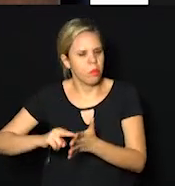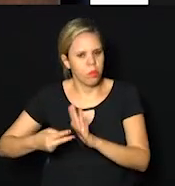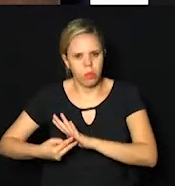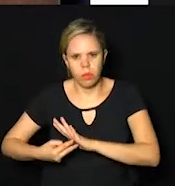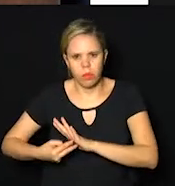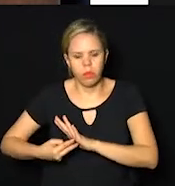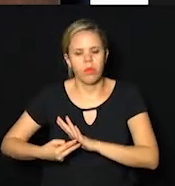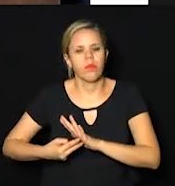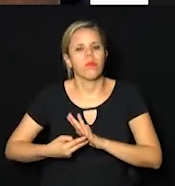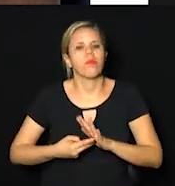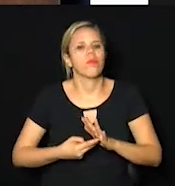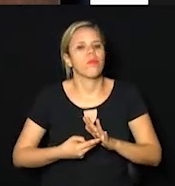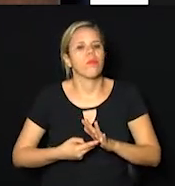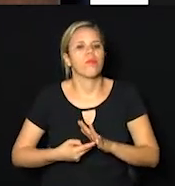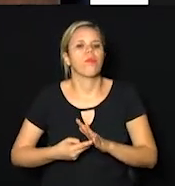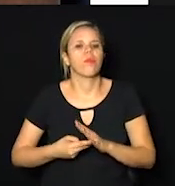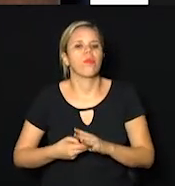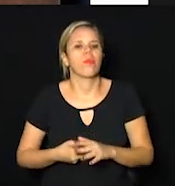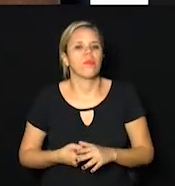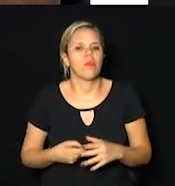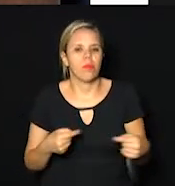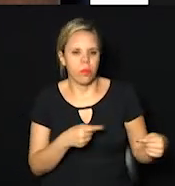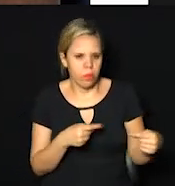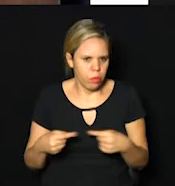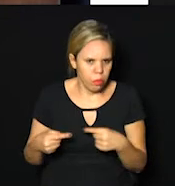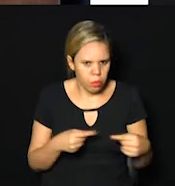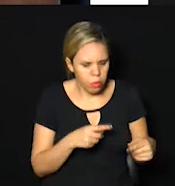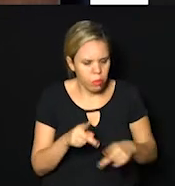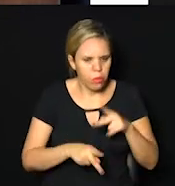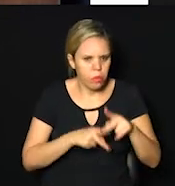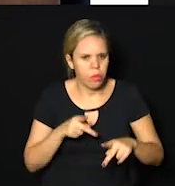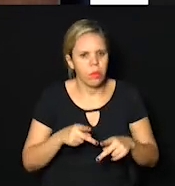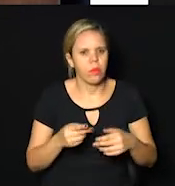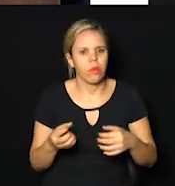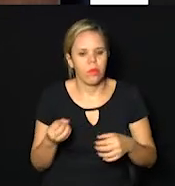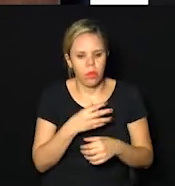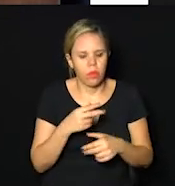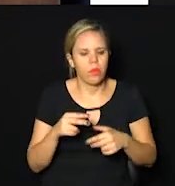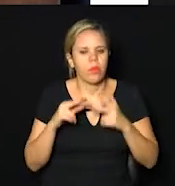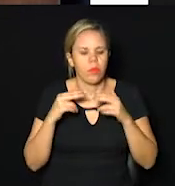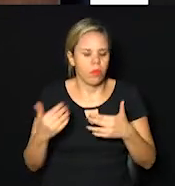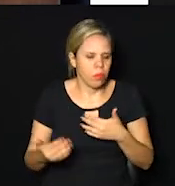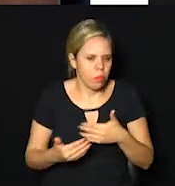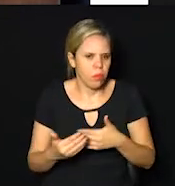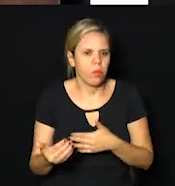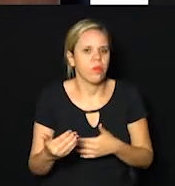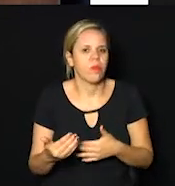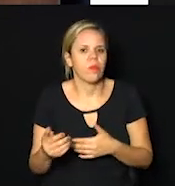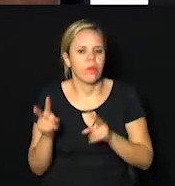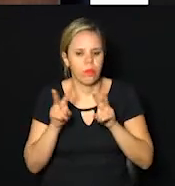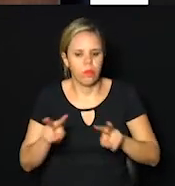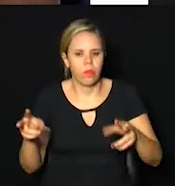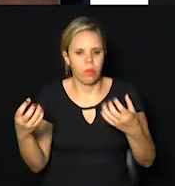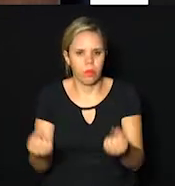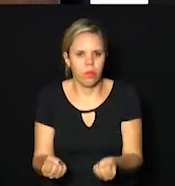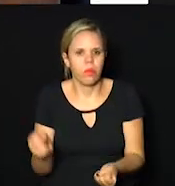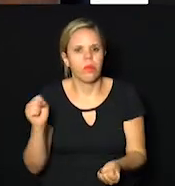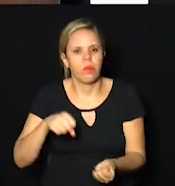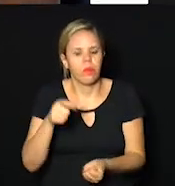ou os adversários dos conservadores não consigam se viabilizar. Conseguem